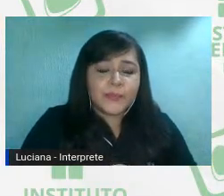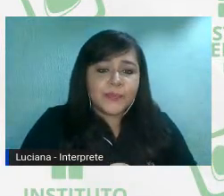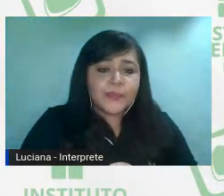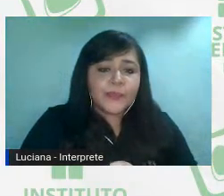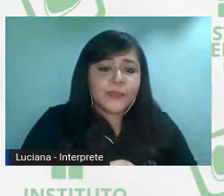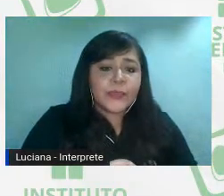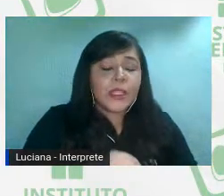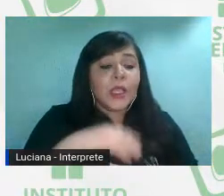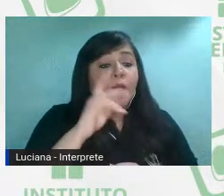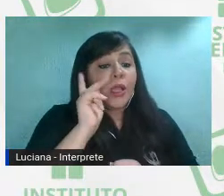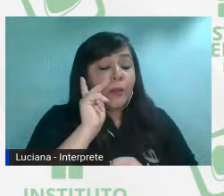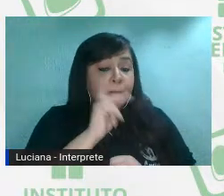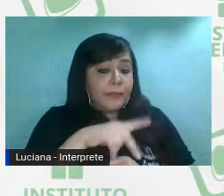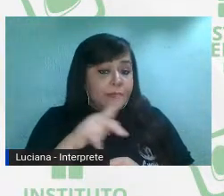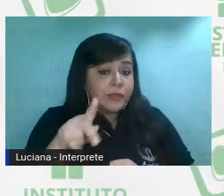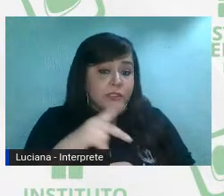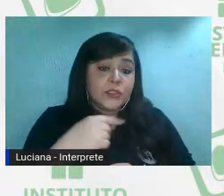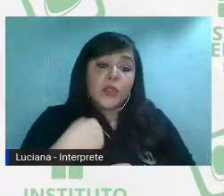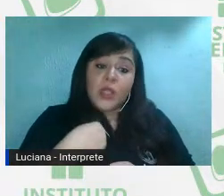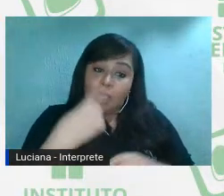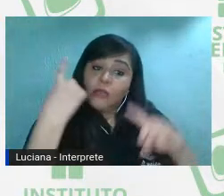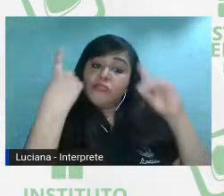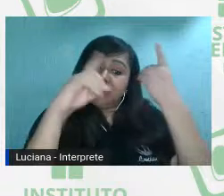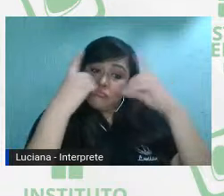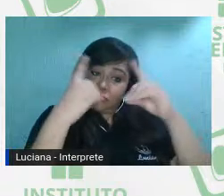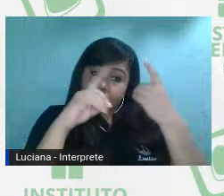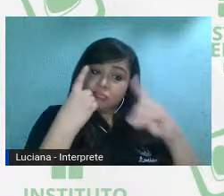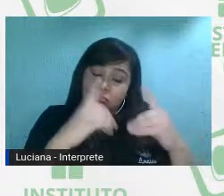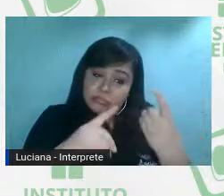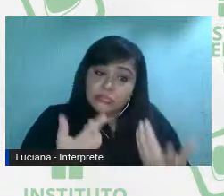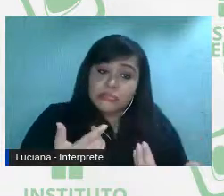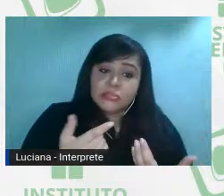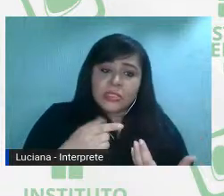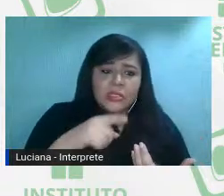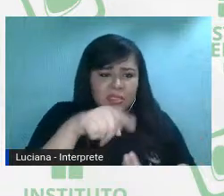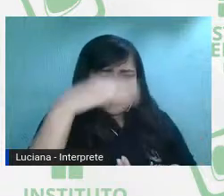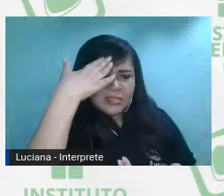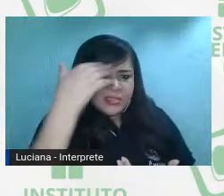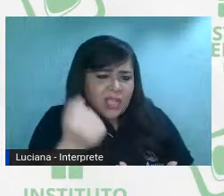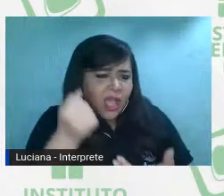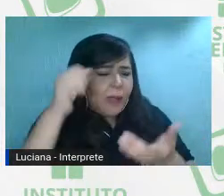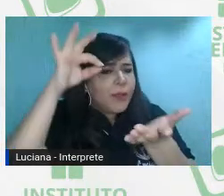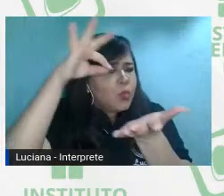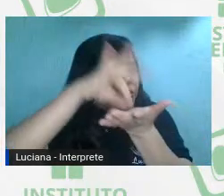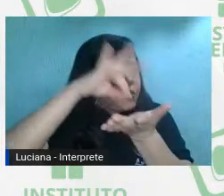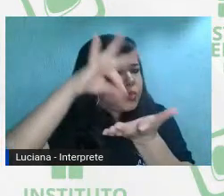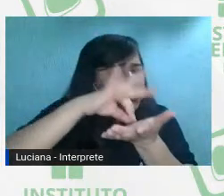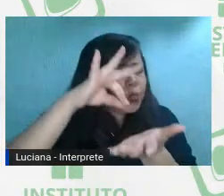Professores, eu tenho uma dúvida. Vocês sabem quando nossas notas da primeira unidade serão